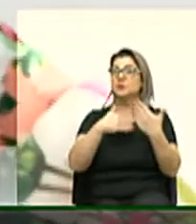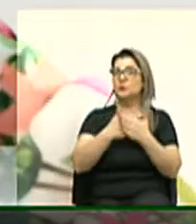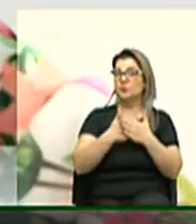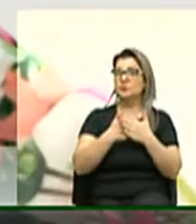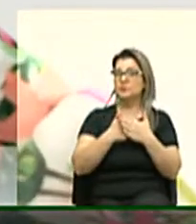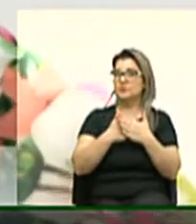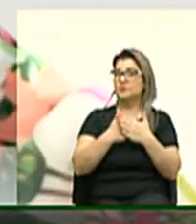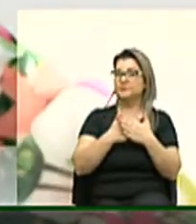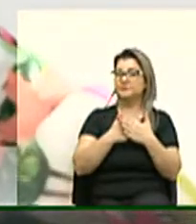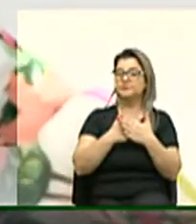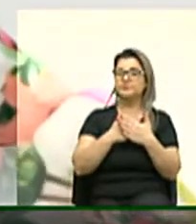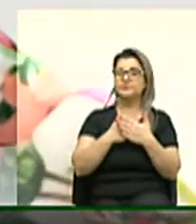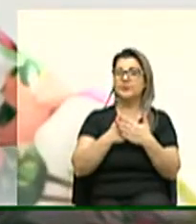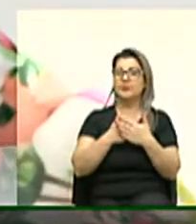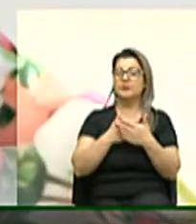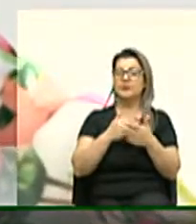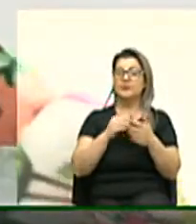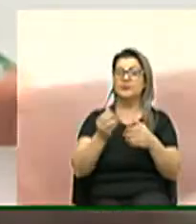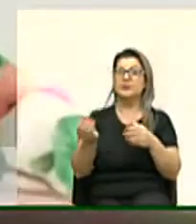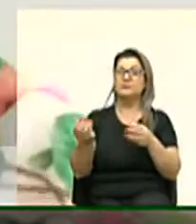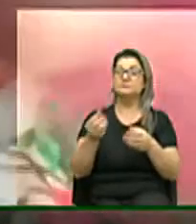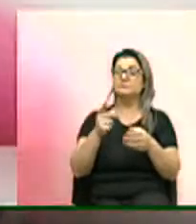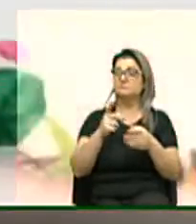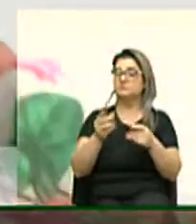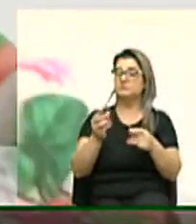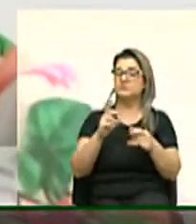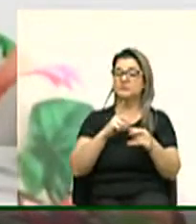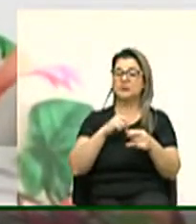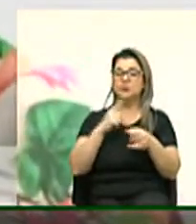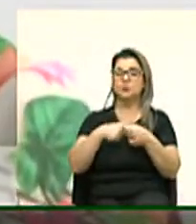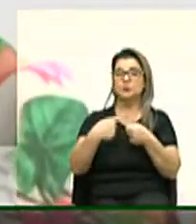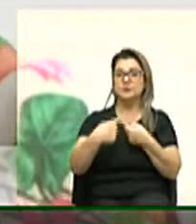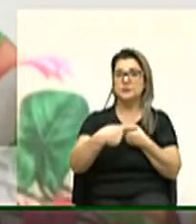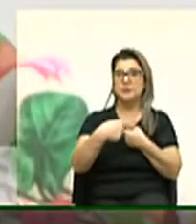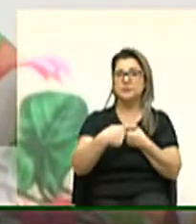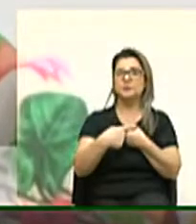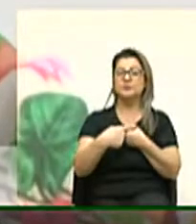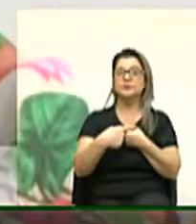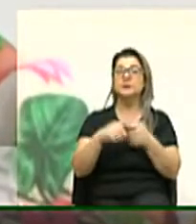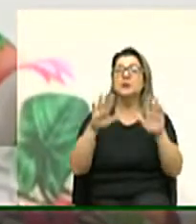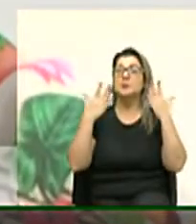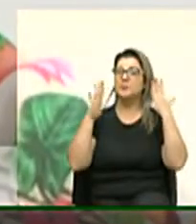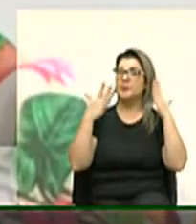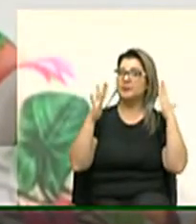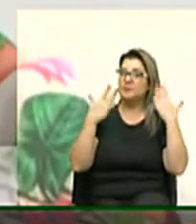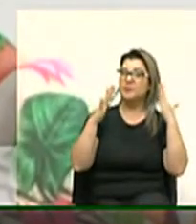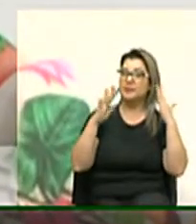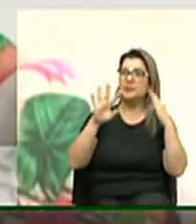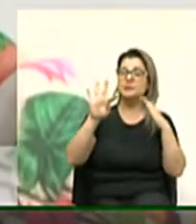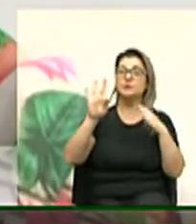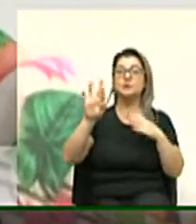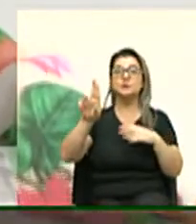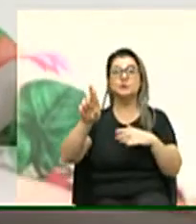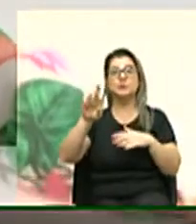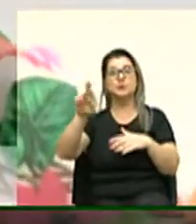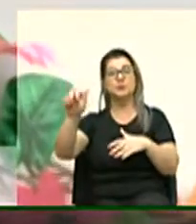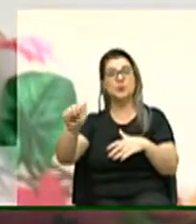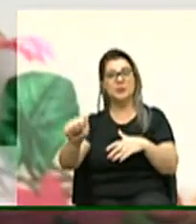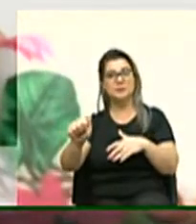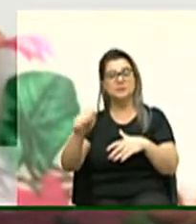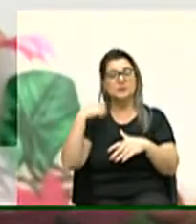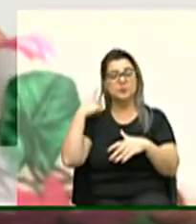o deputado Turra, que eu quero agradecer o apoio também dos deputados todos, e eu liguei até para o deputado Turra,